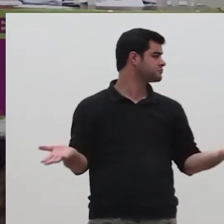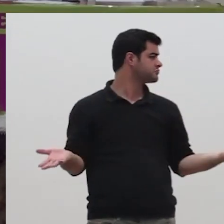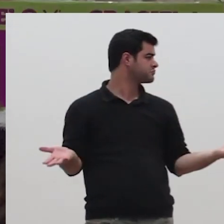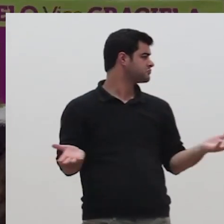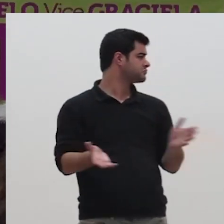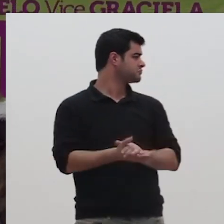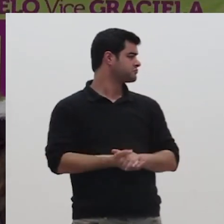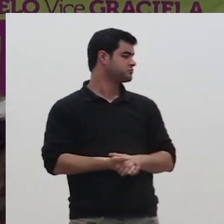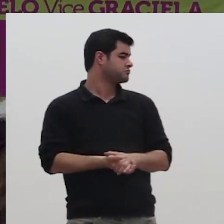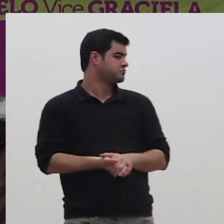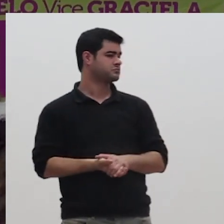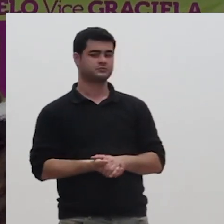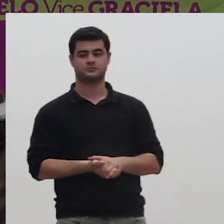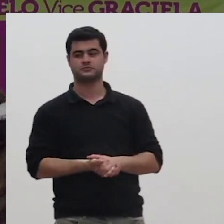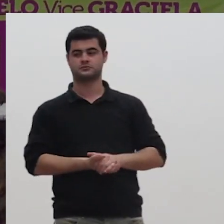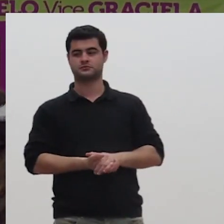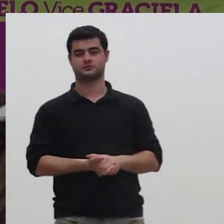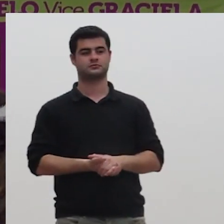é o que interessa, né?